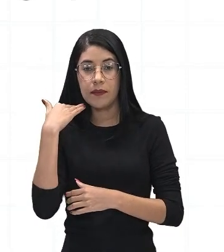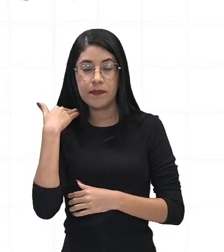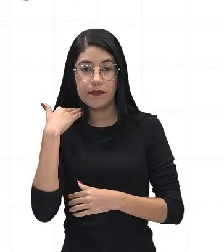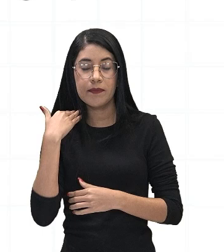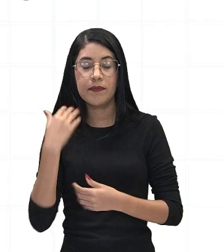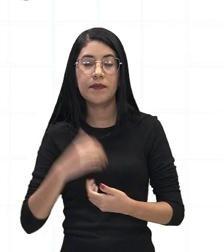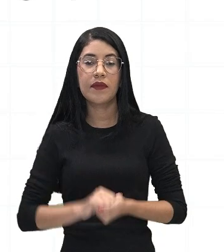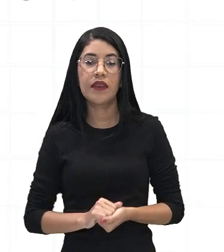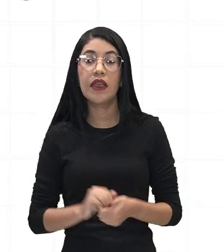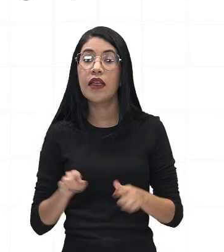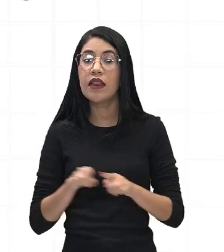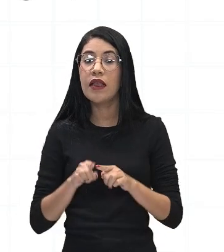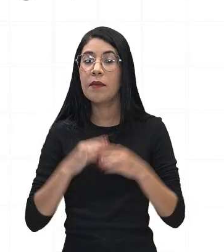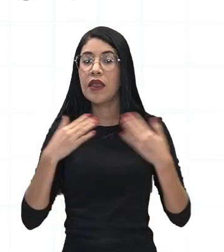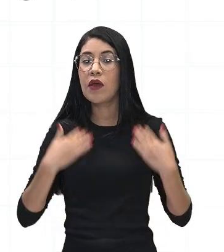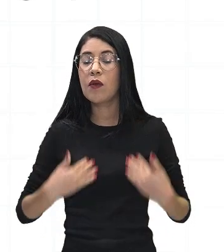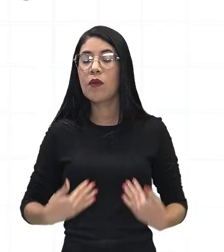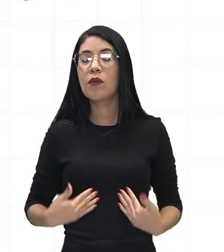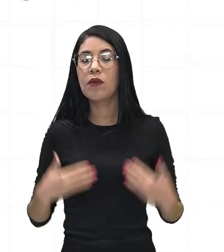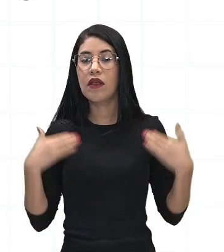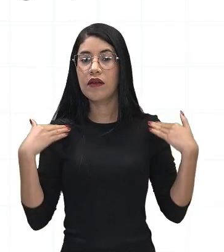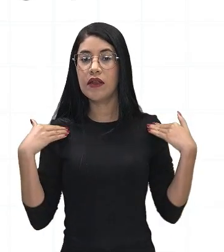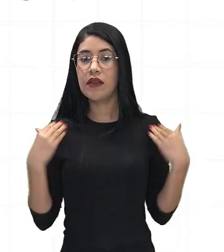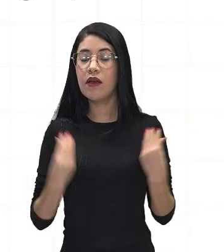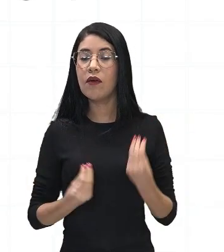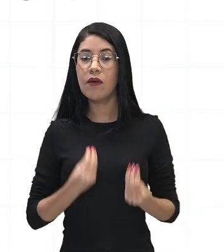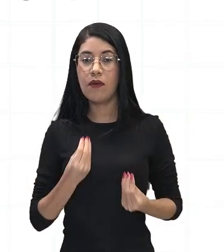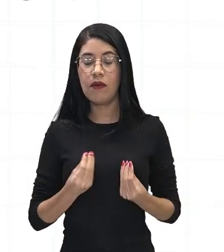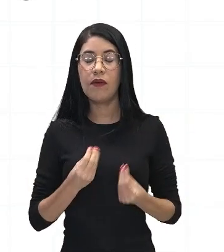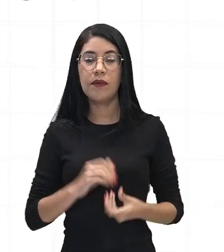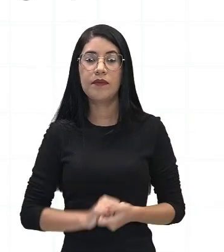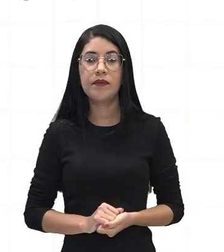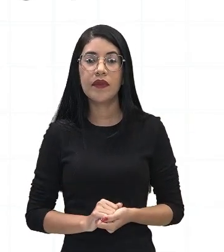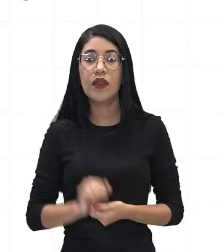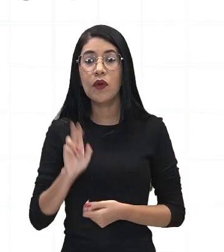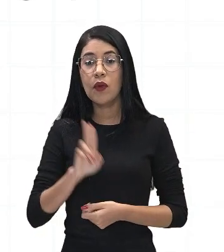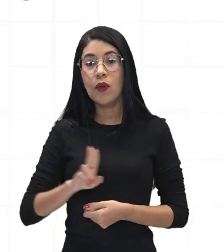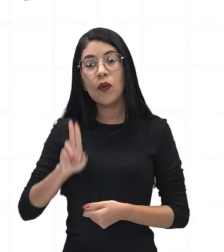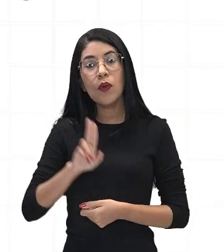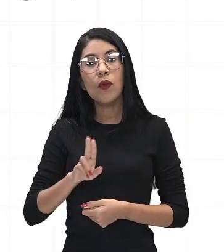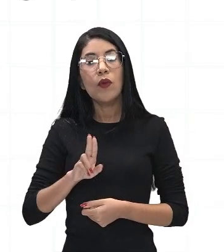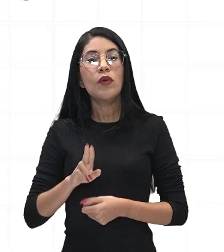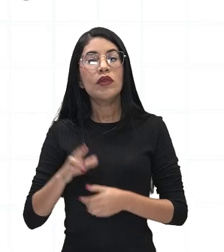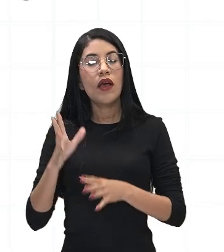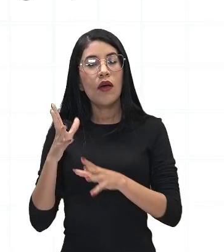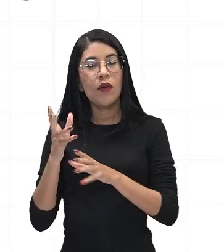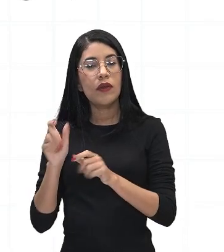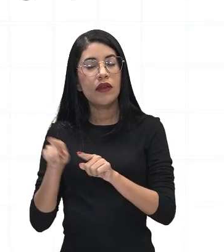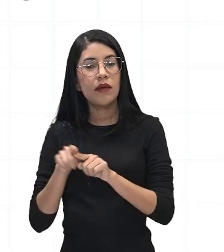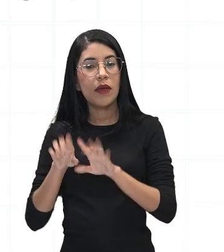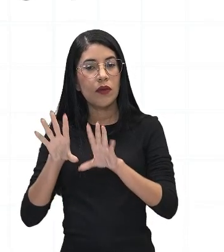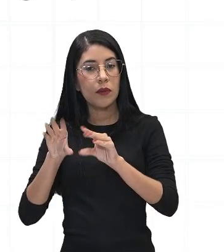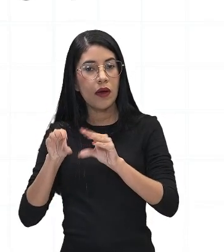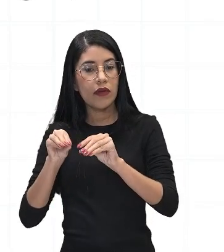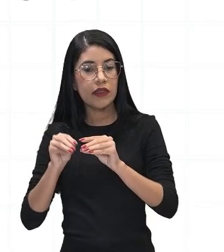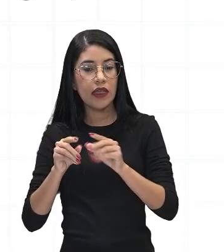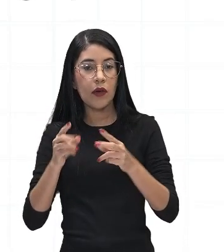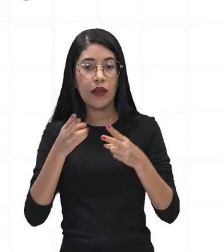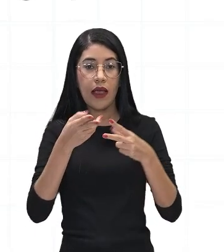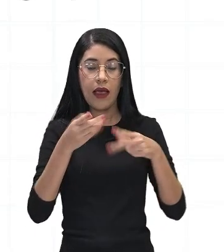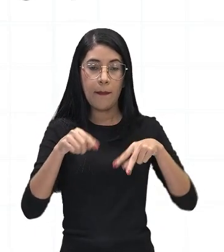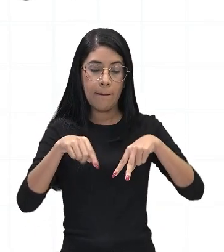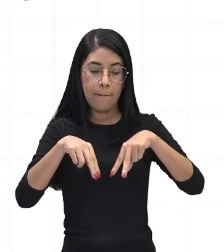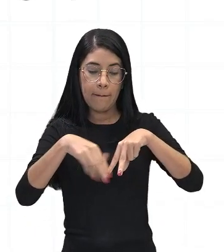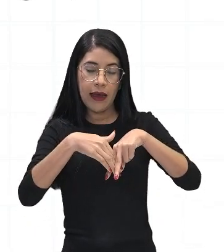E para manter a coluna reta nessa posição, é recomendado utilizar um travesseiro entre as pernas. E outra posição também que